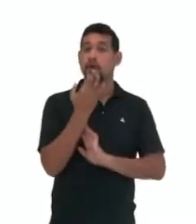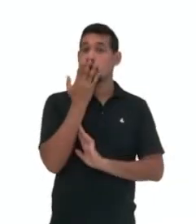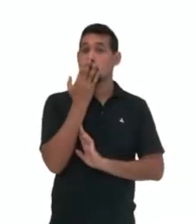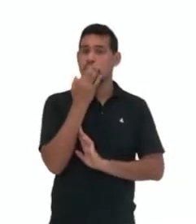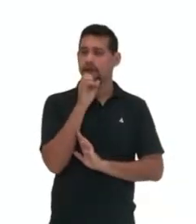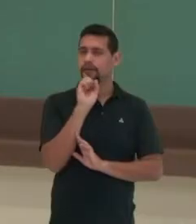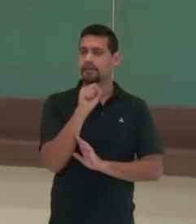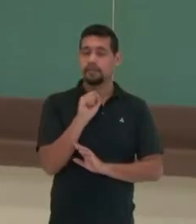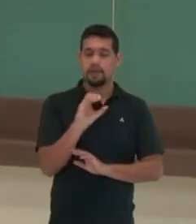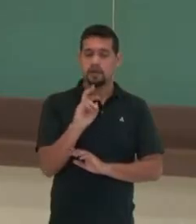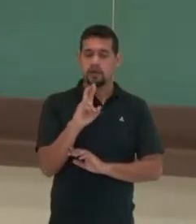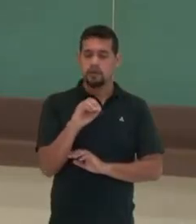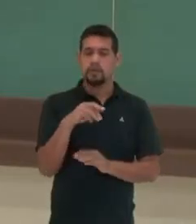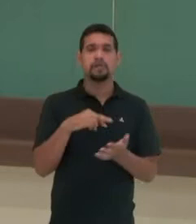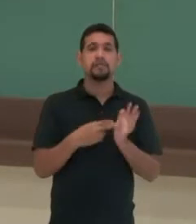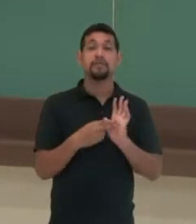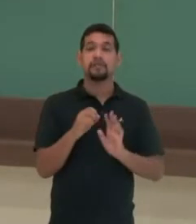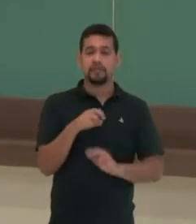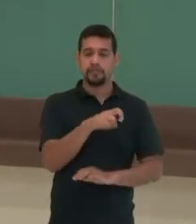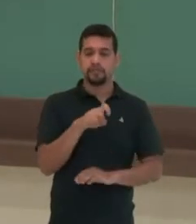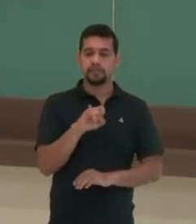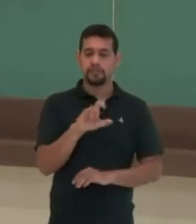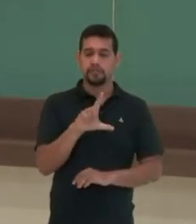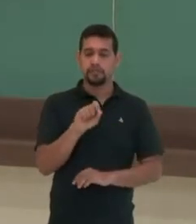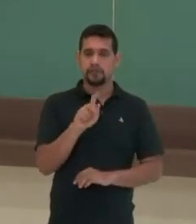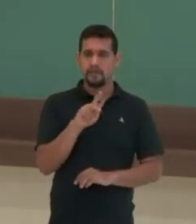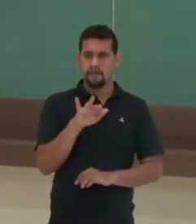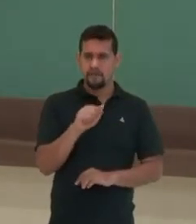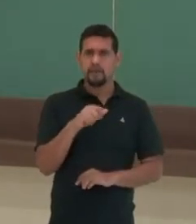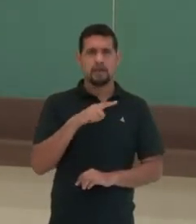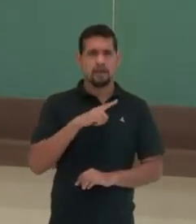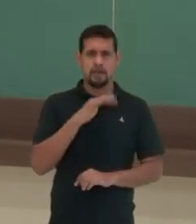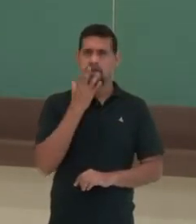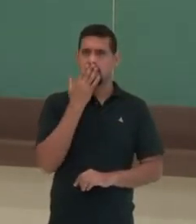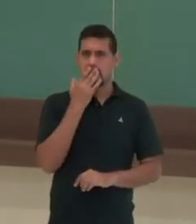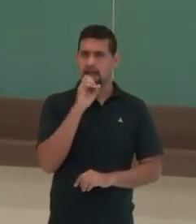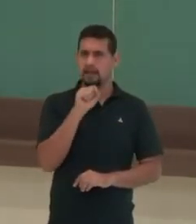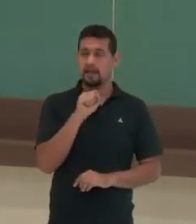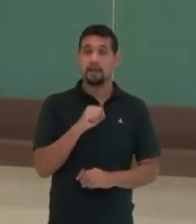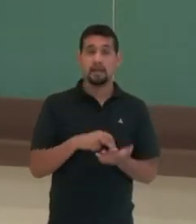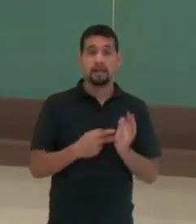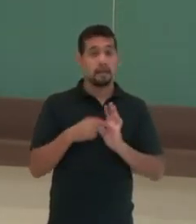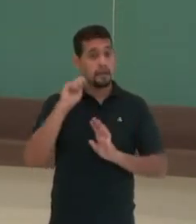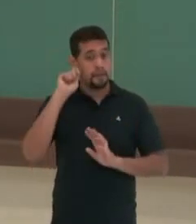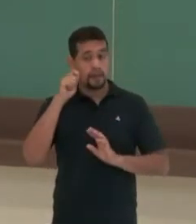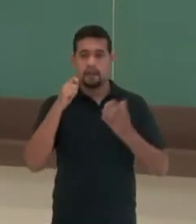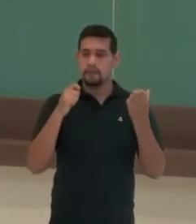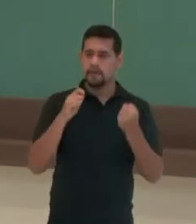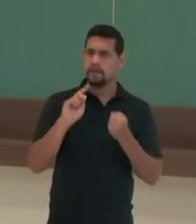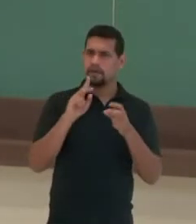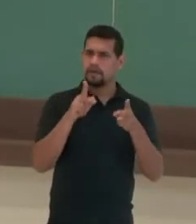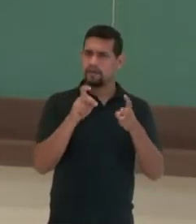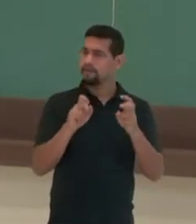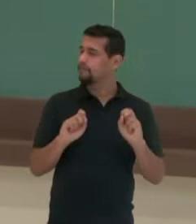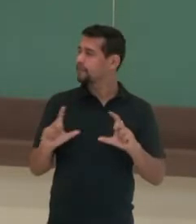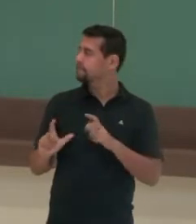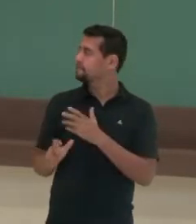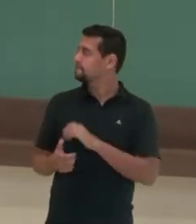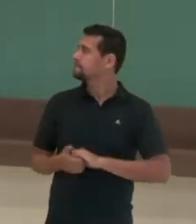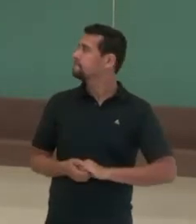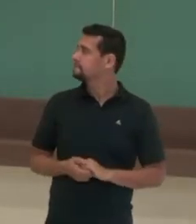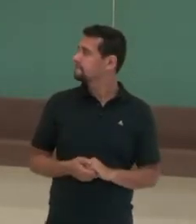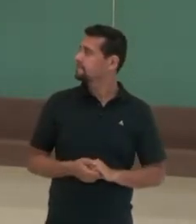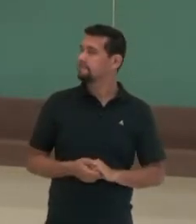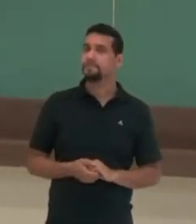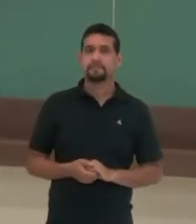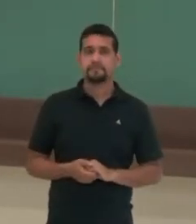seja, a cromoxilogravura é uma xilogravura colorida. Então, a xilogravura, ela é em preto e branco, como a gente viu nessa outra imagem aqui, nesse